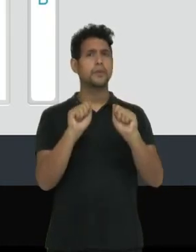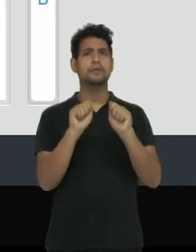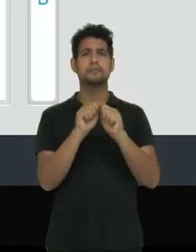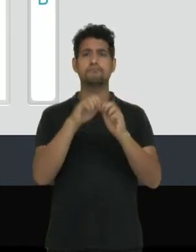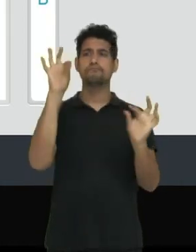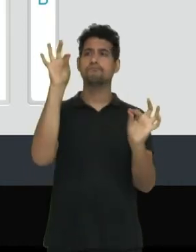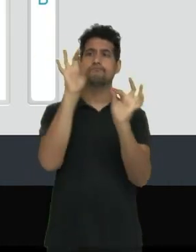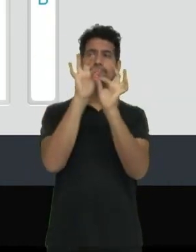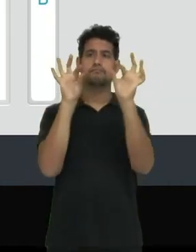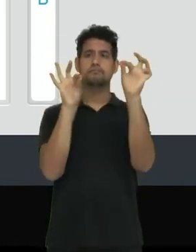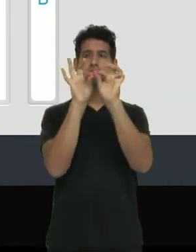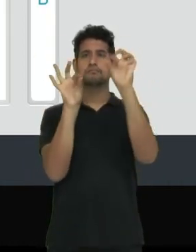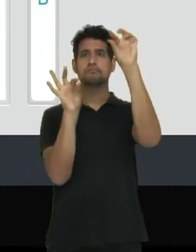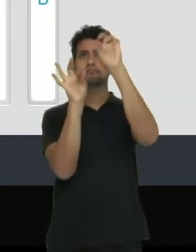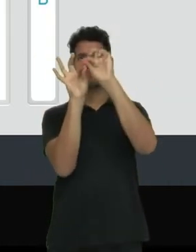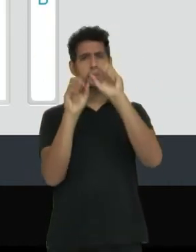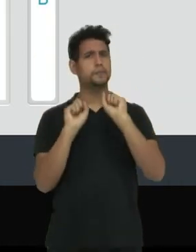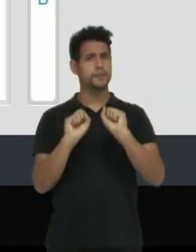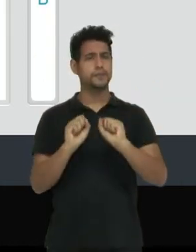Often.